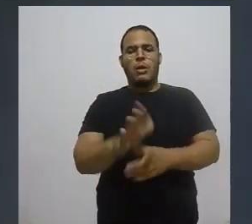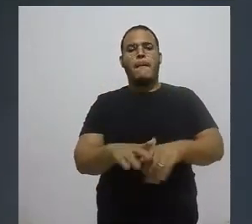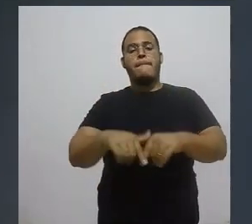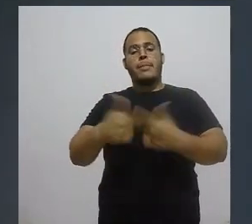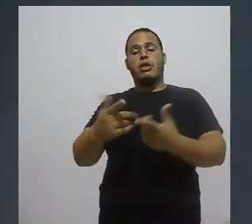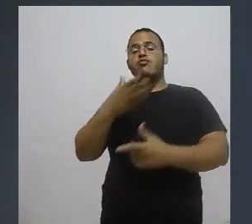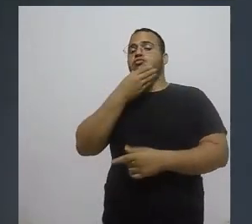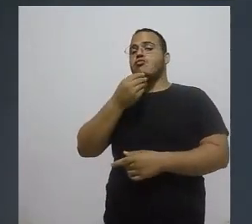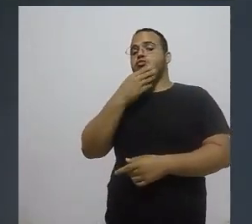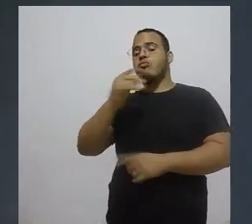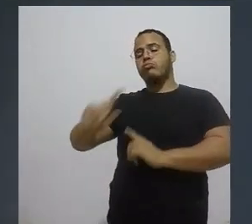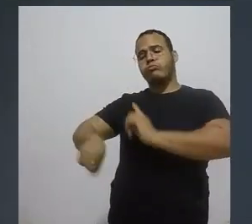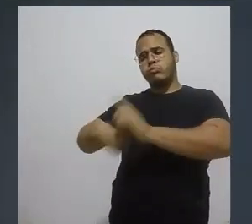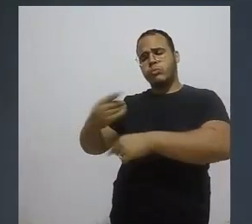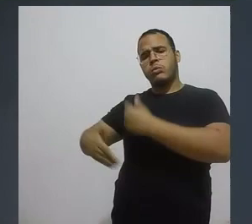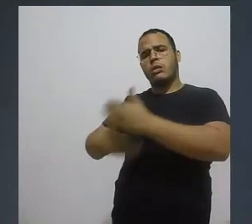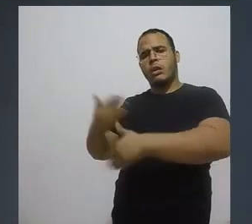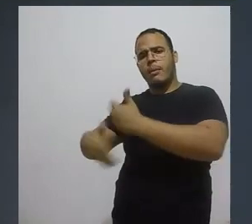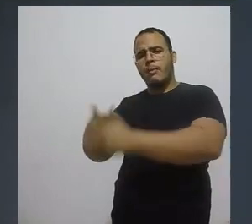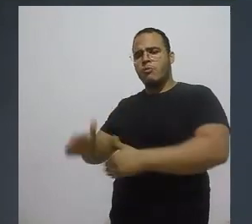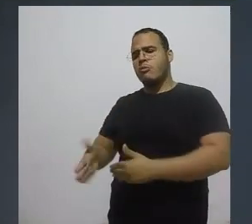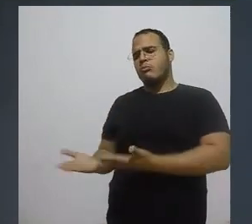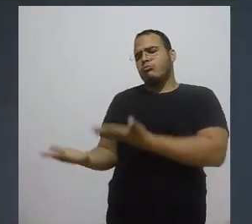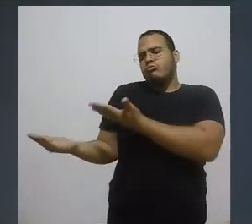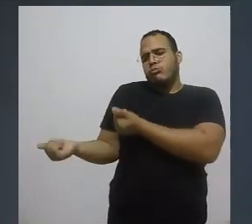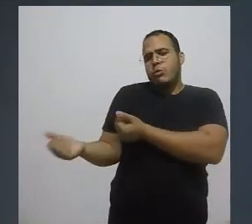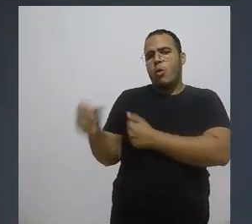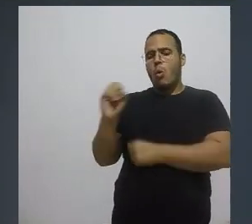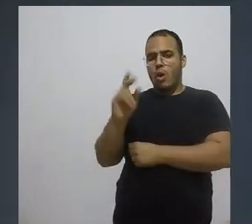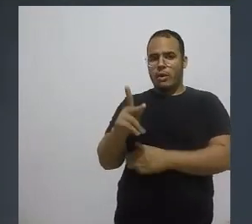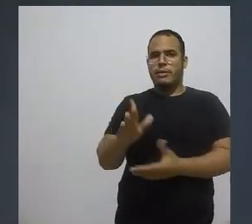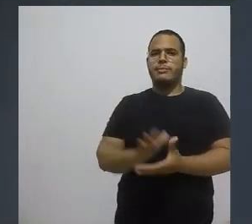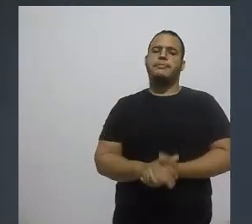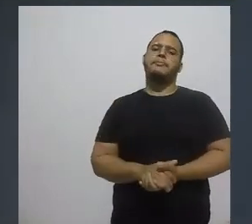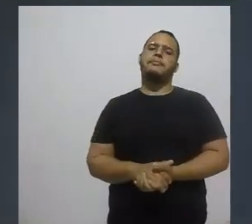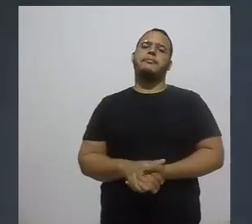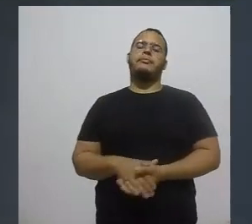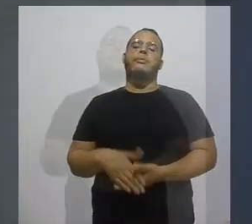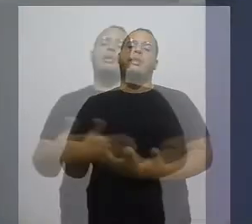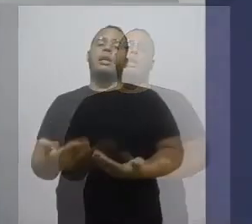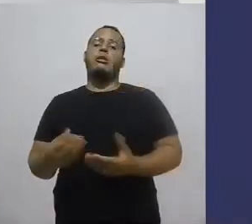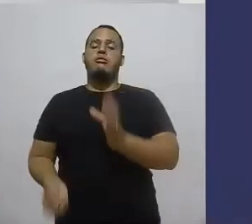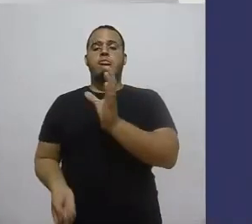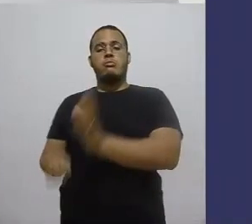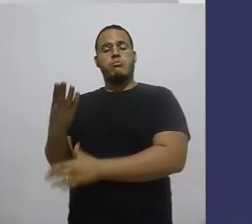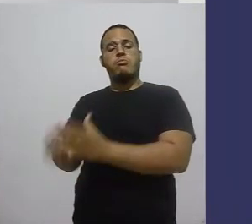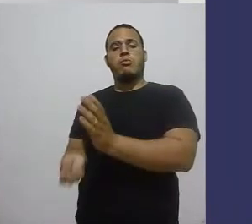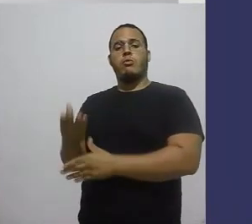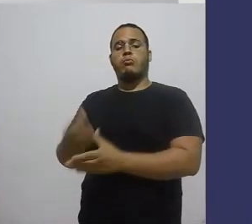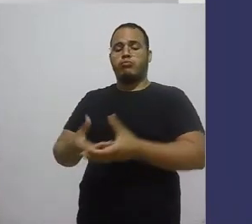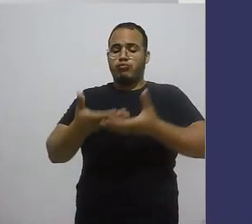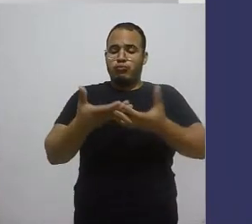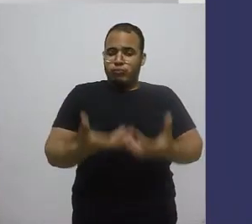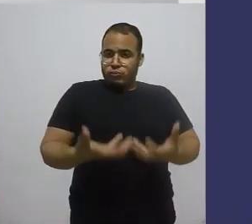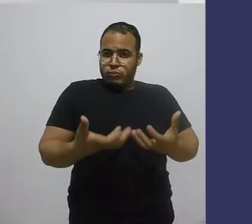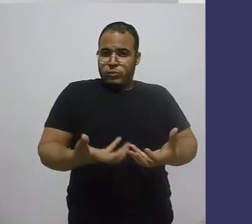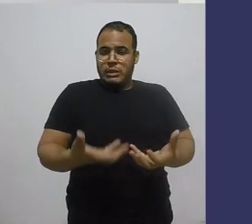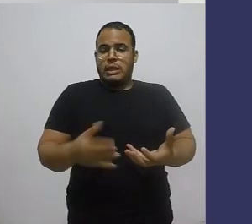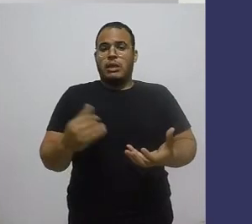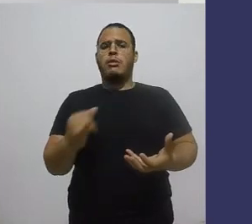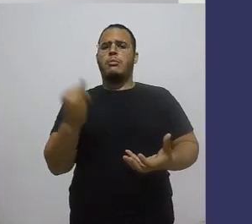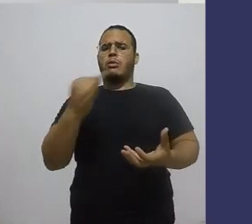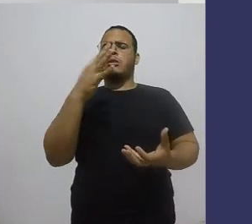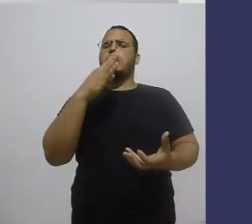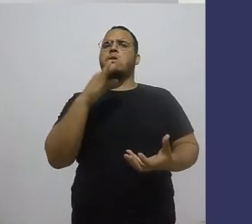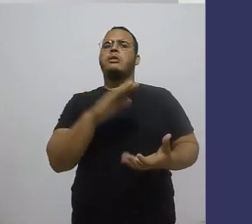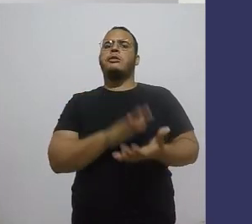começar a produzir esse espermatozoide lá na puberdade apenas, ok? Eles são produzidos aí nos testículos e é interessante, o